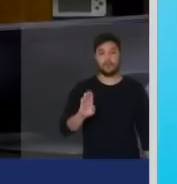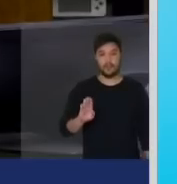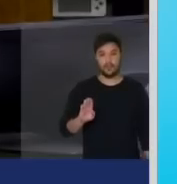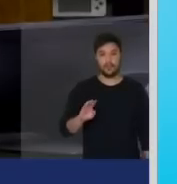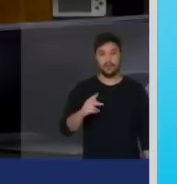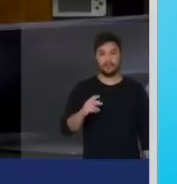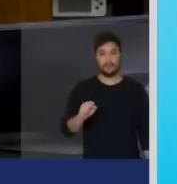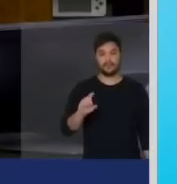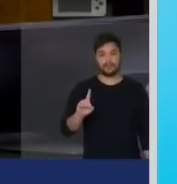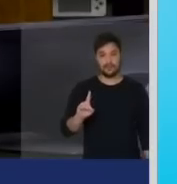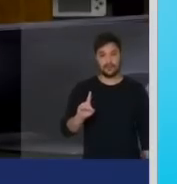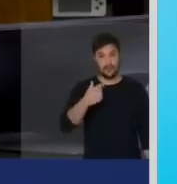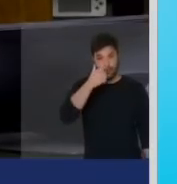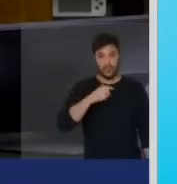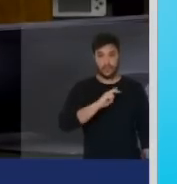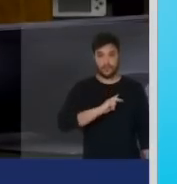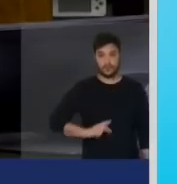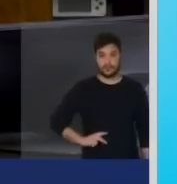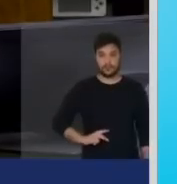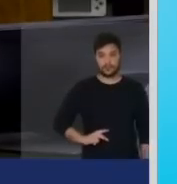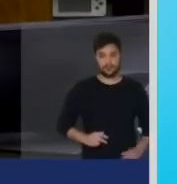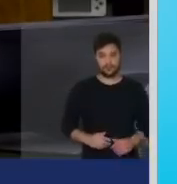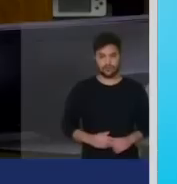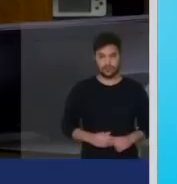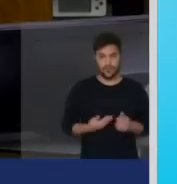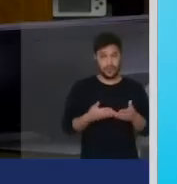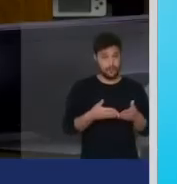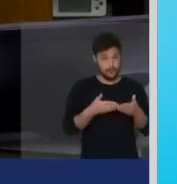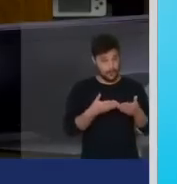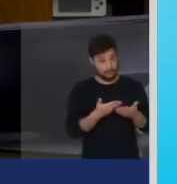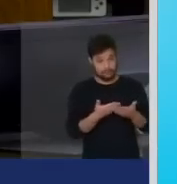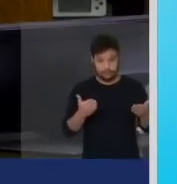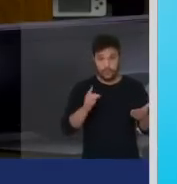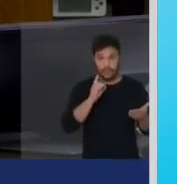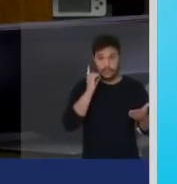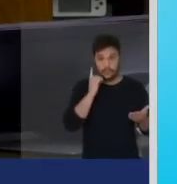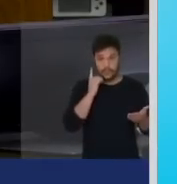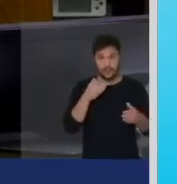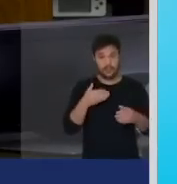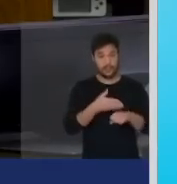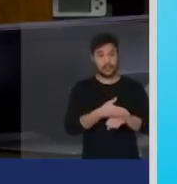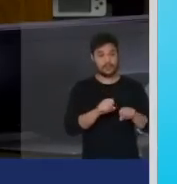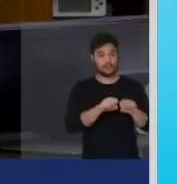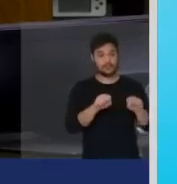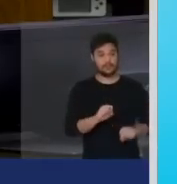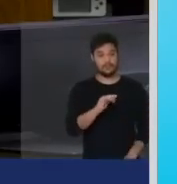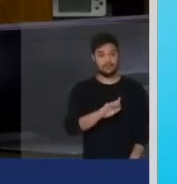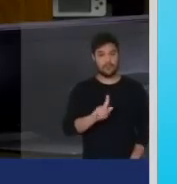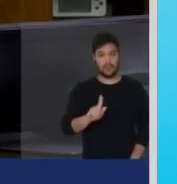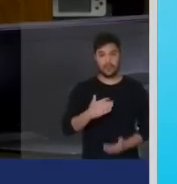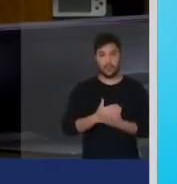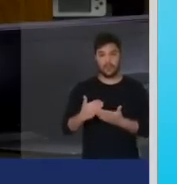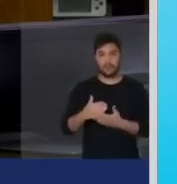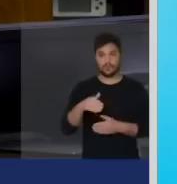no primeiro mandado Lula compra de voto parlamentar antigamente feito com mala de dinheiro hoje feito oficialmente